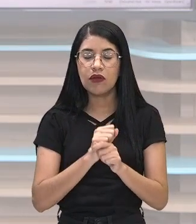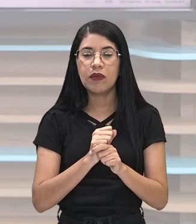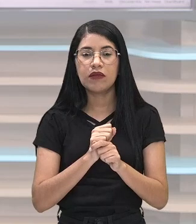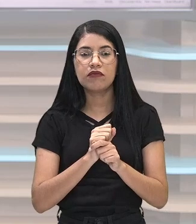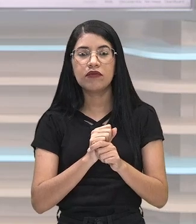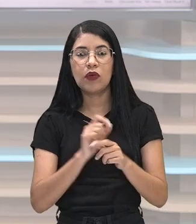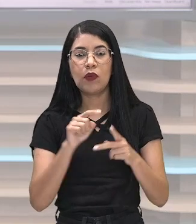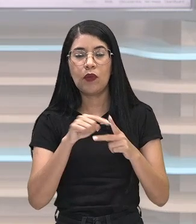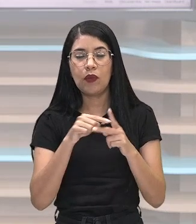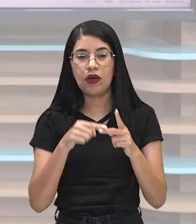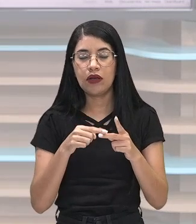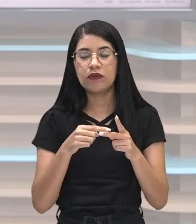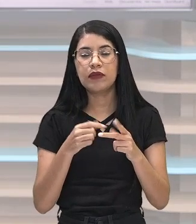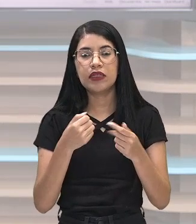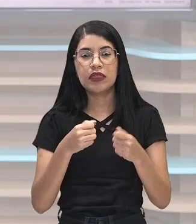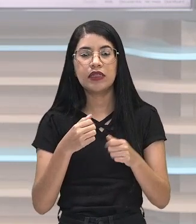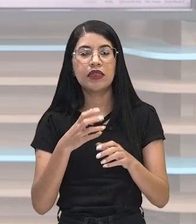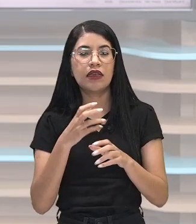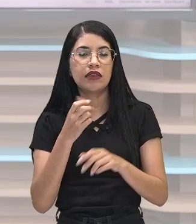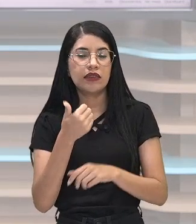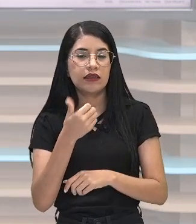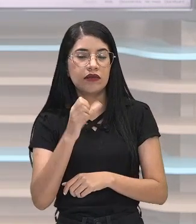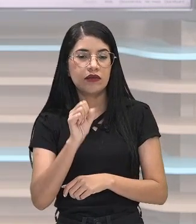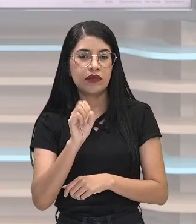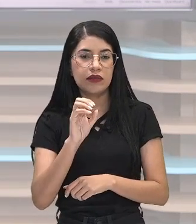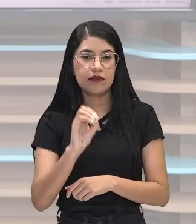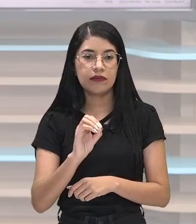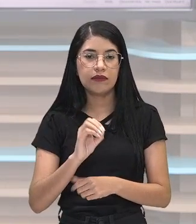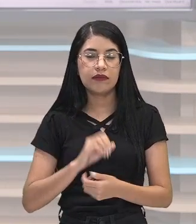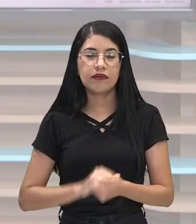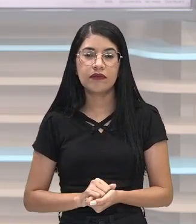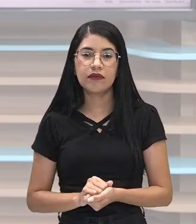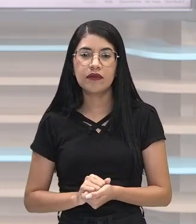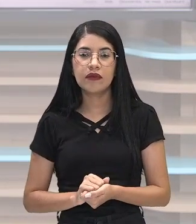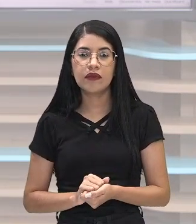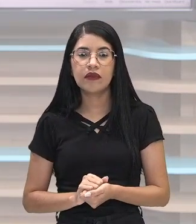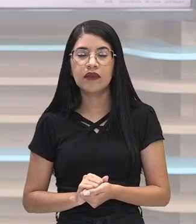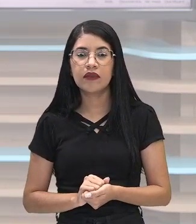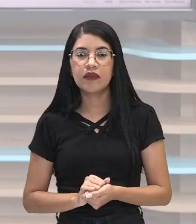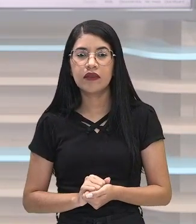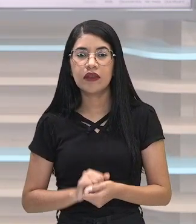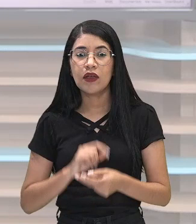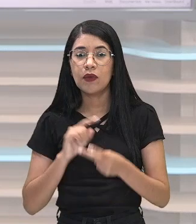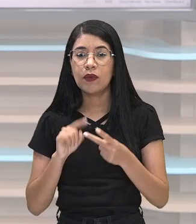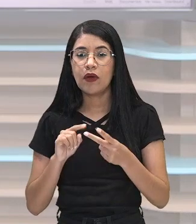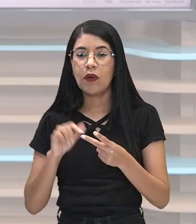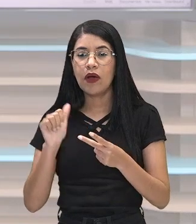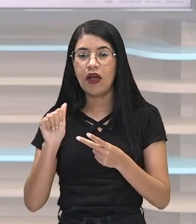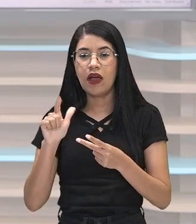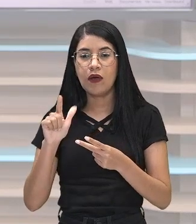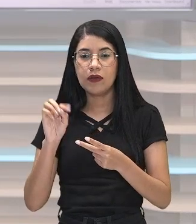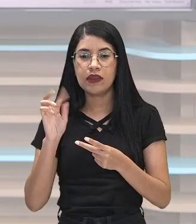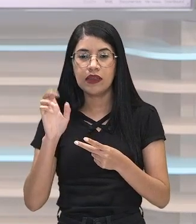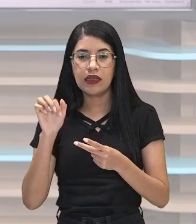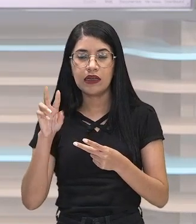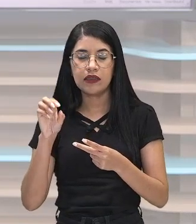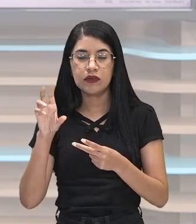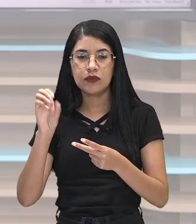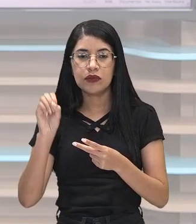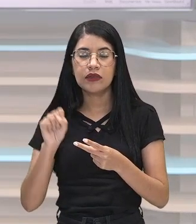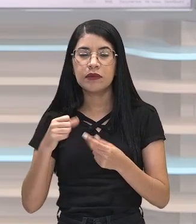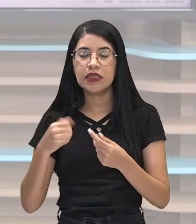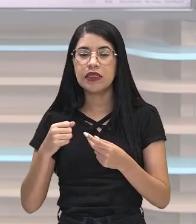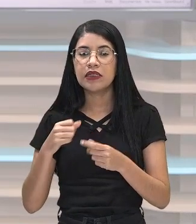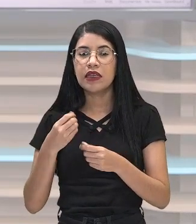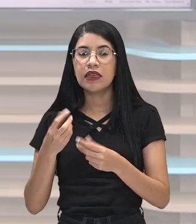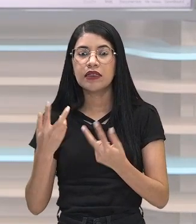ser igual a 180 graus. Quando os ângulos são alternos, eles deverão